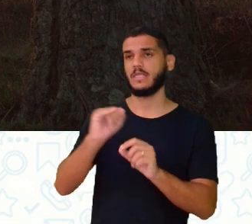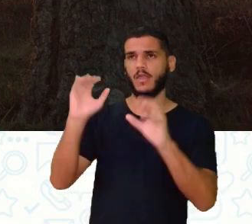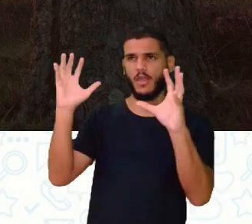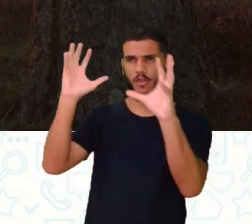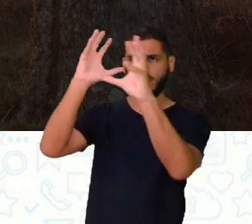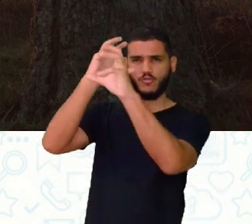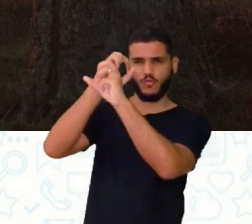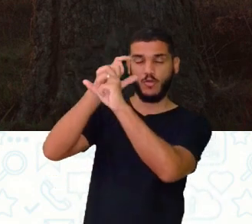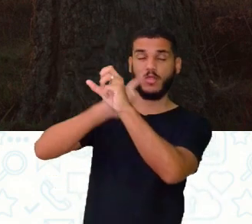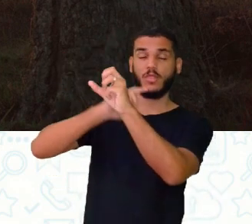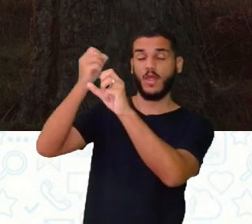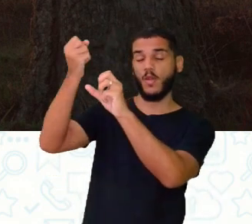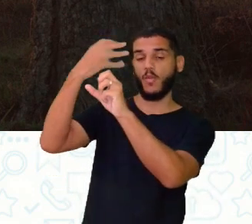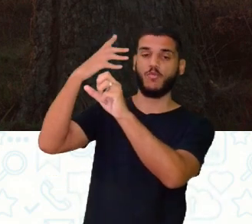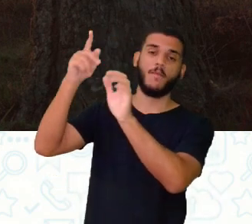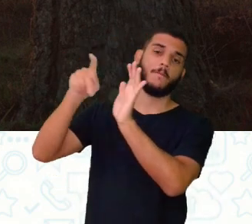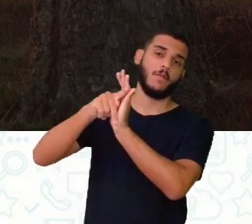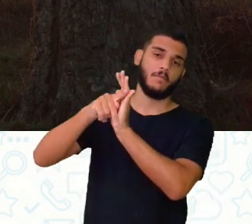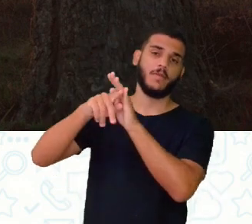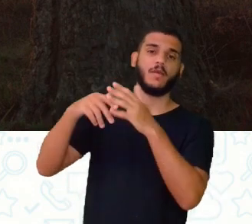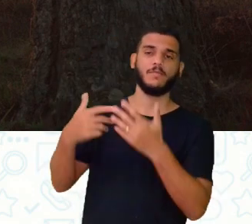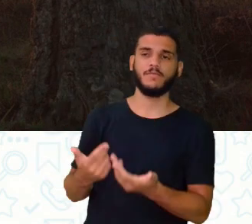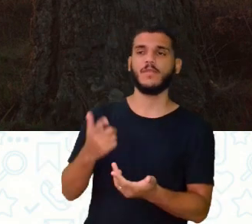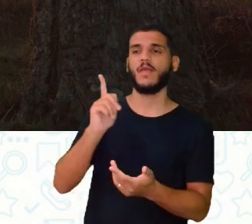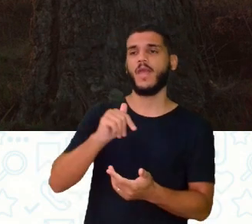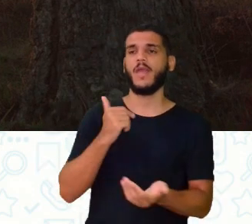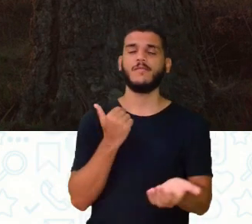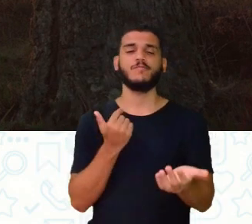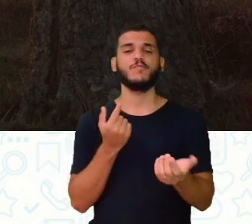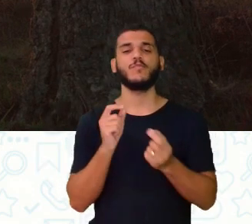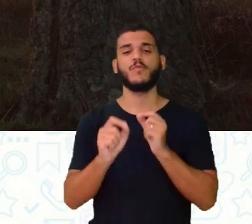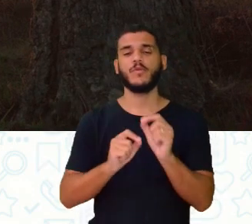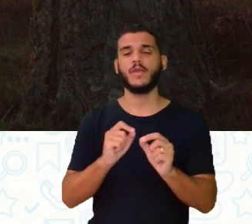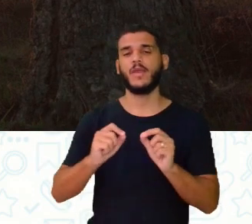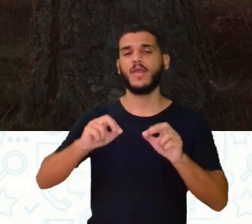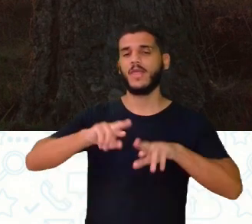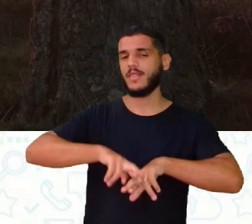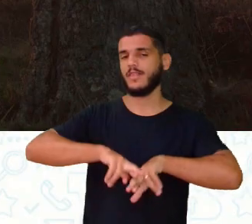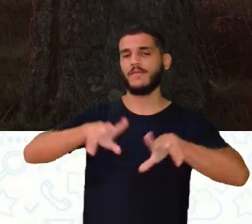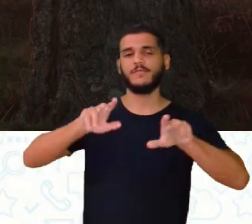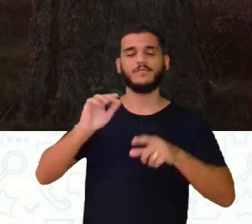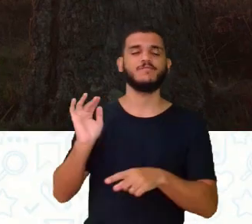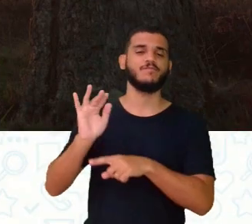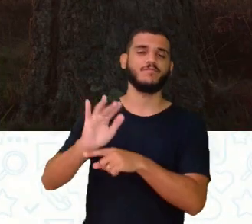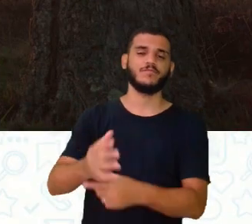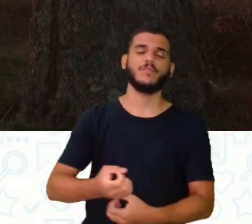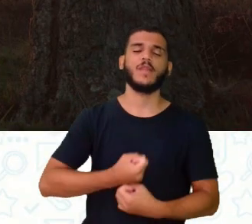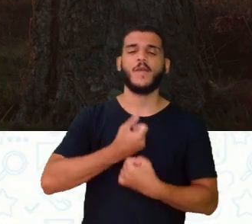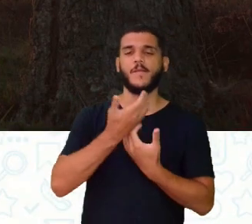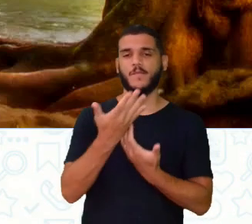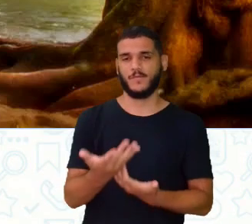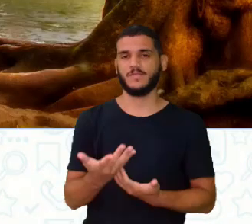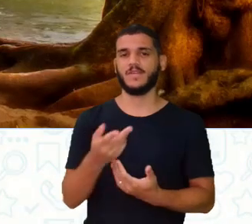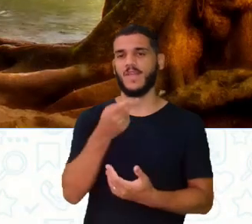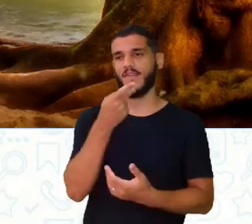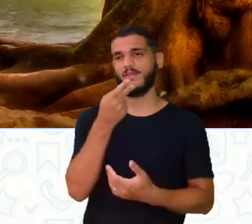um paradoxo que ajuda a poesia e que falo sem pudor.